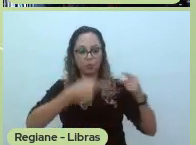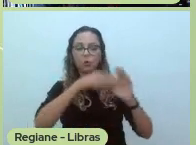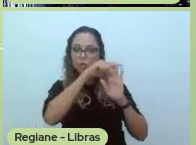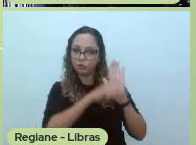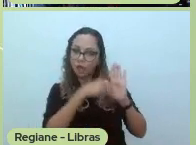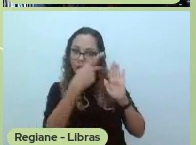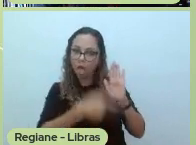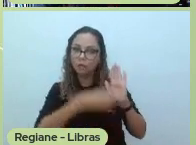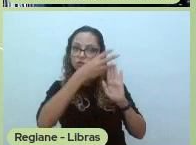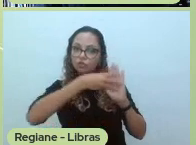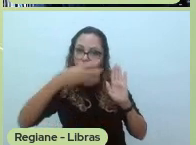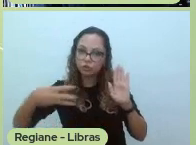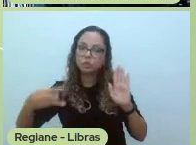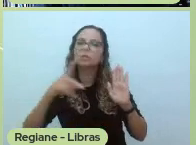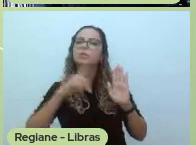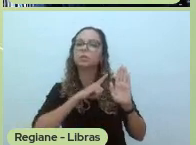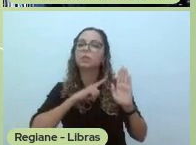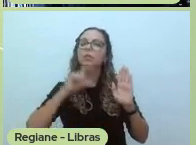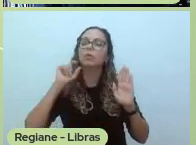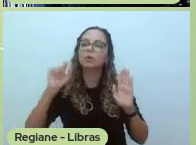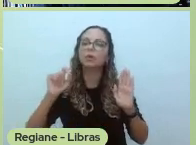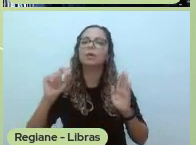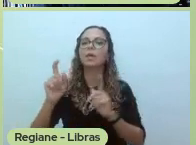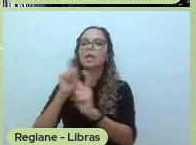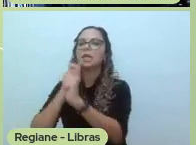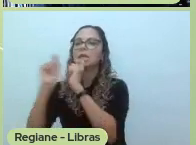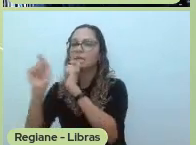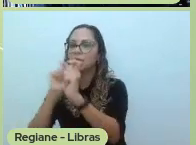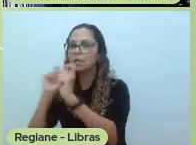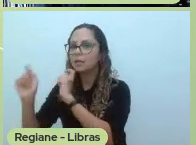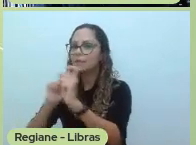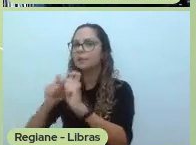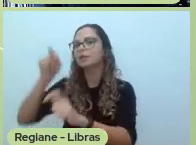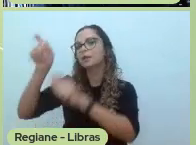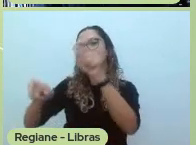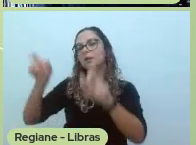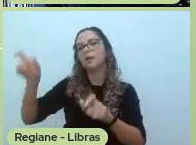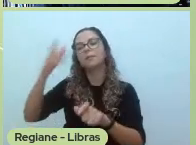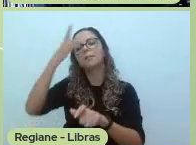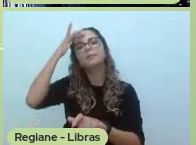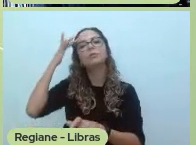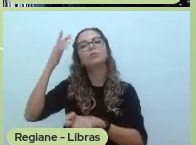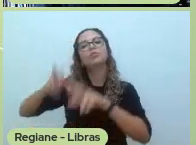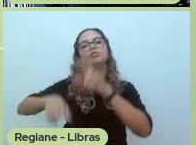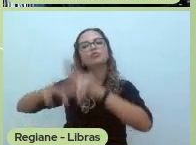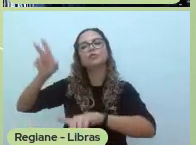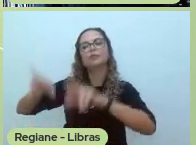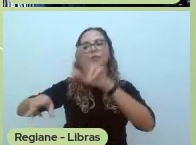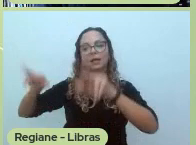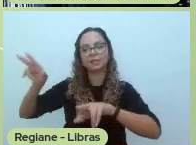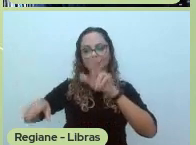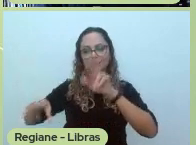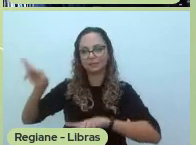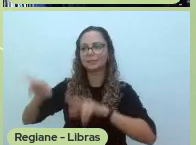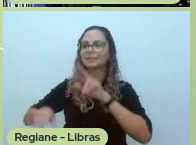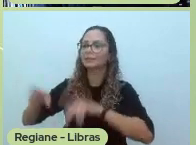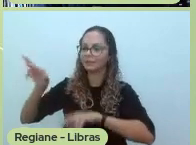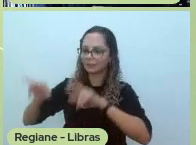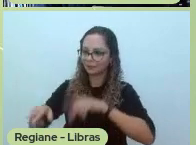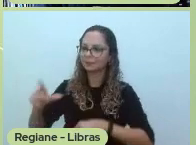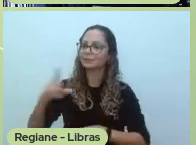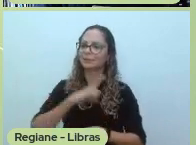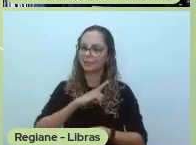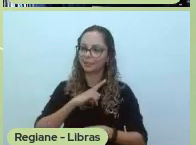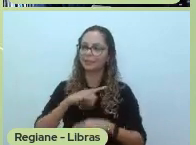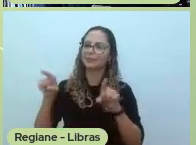processos seletivos a gente consiga ter pessoas diversas e poder dar a escolha né, a pessoa que está fazendo, que está atuando